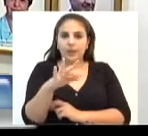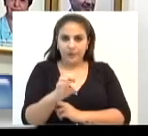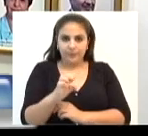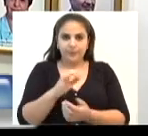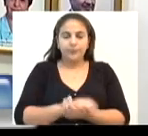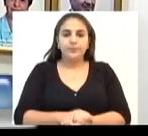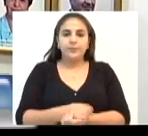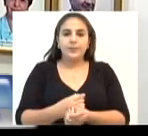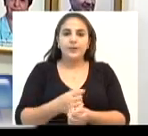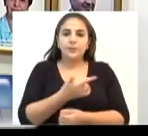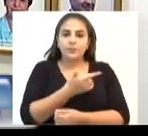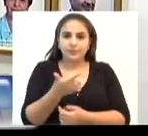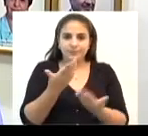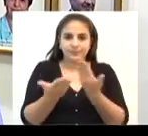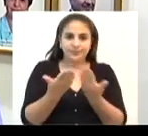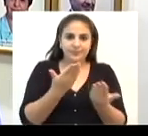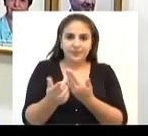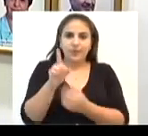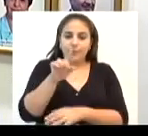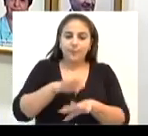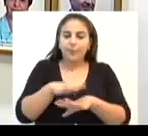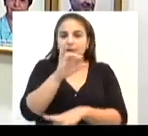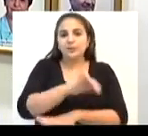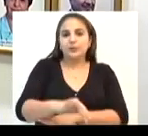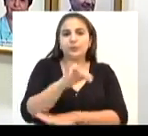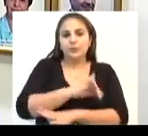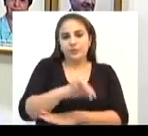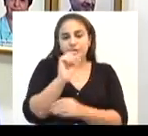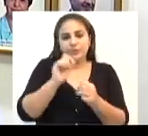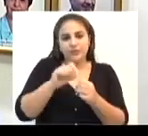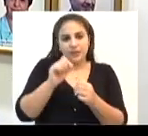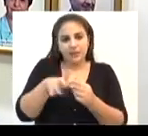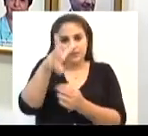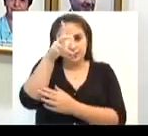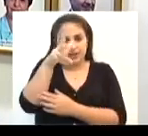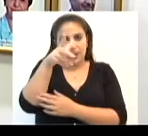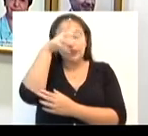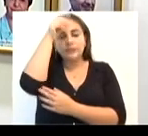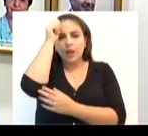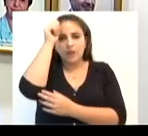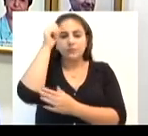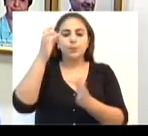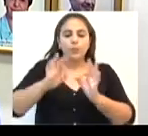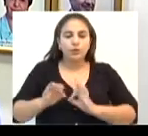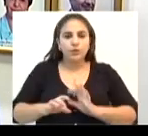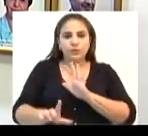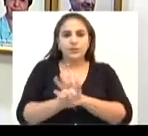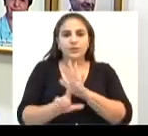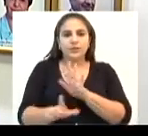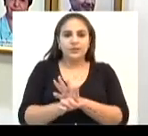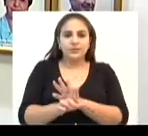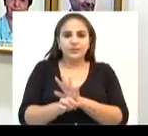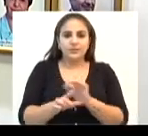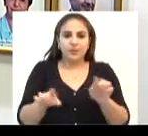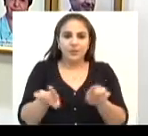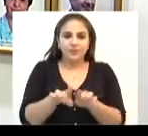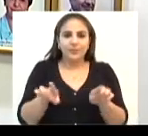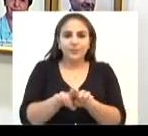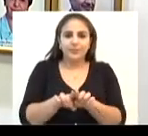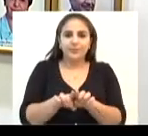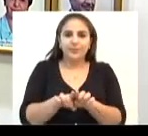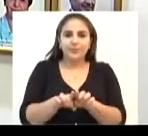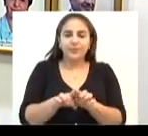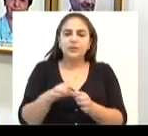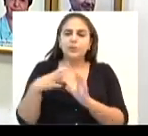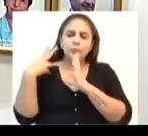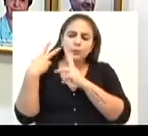mais importante porque ele faz análise de todo e qualquer projeto de lei, projeto de resolução, toda e qualquer proposição dos senhores